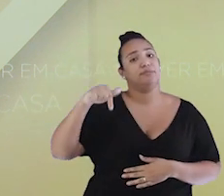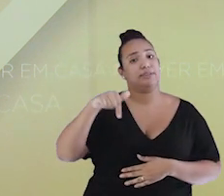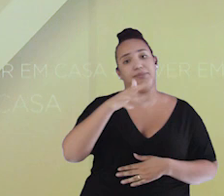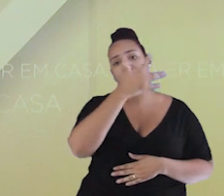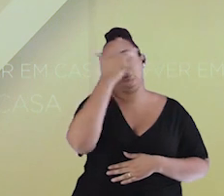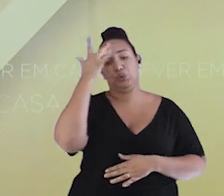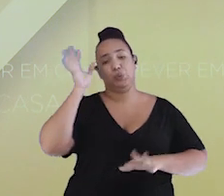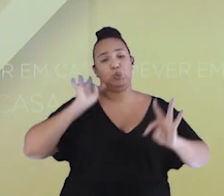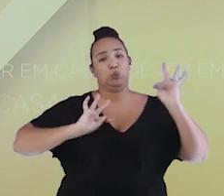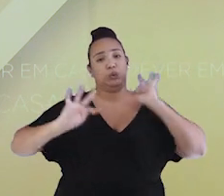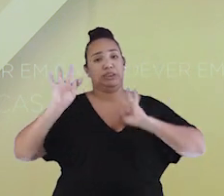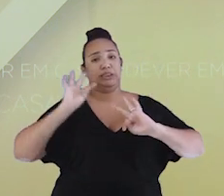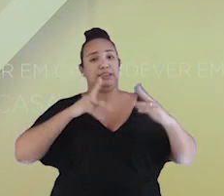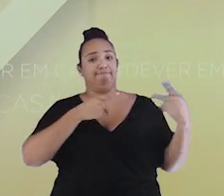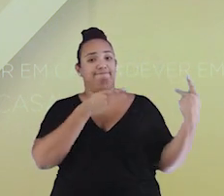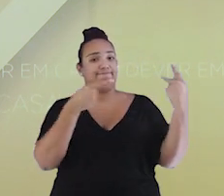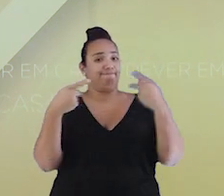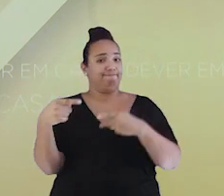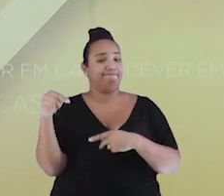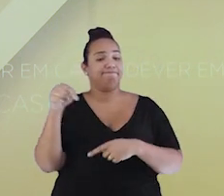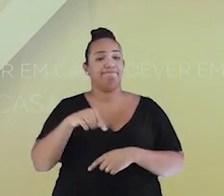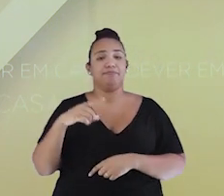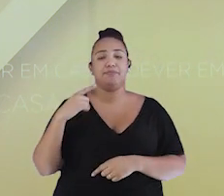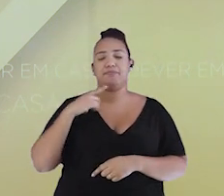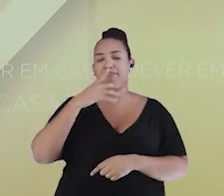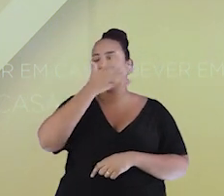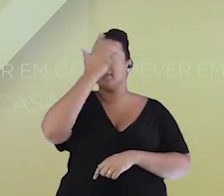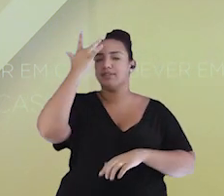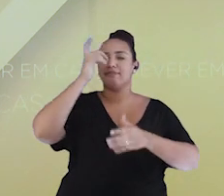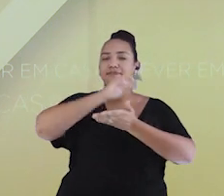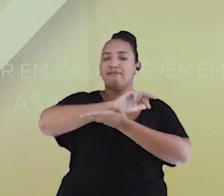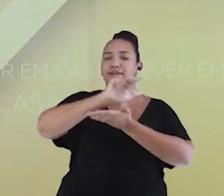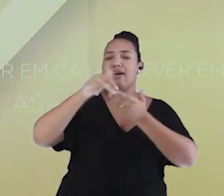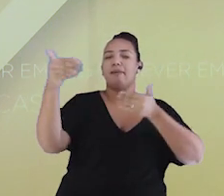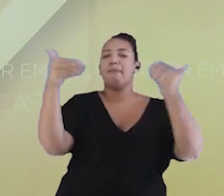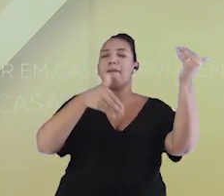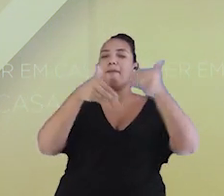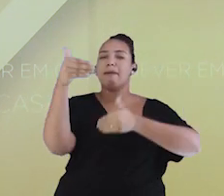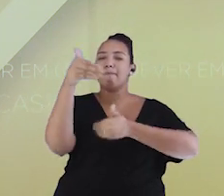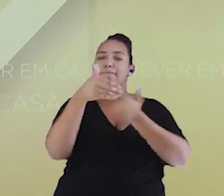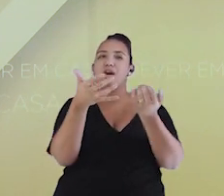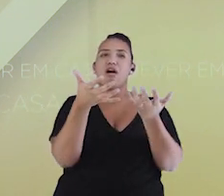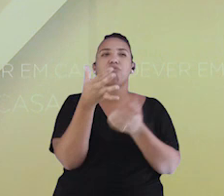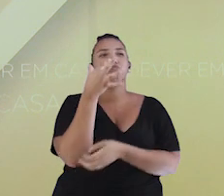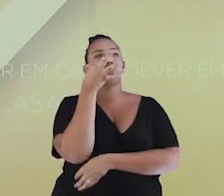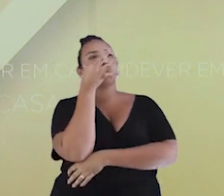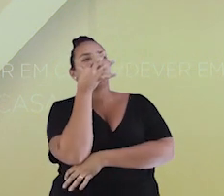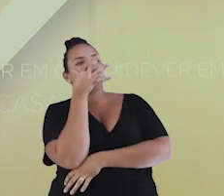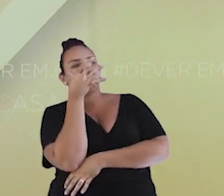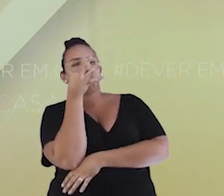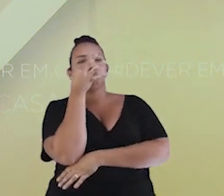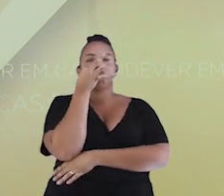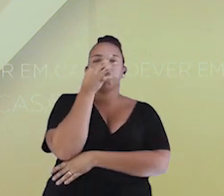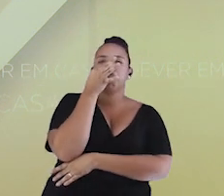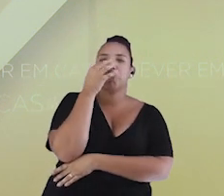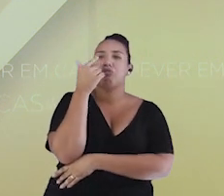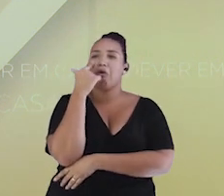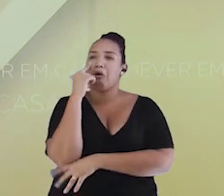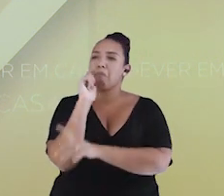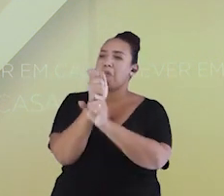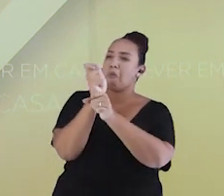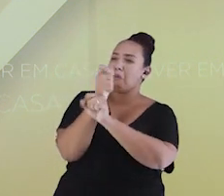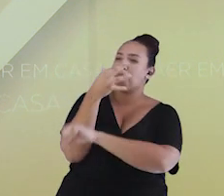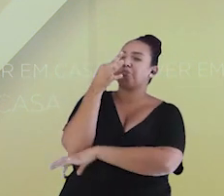tornou um ponto turístico importante e que recebe várias pessoas ao longo do ano que querem apreciar de